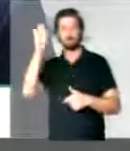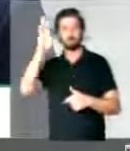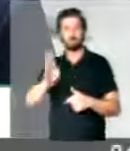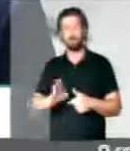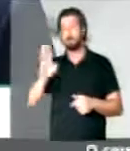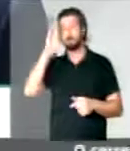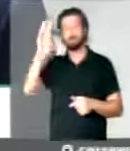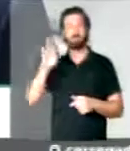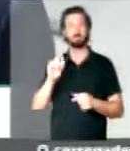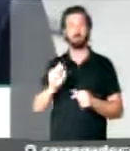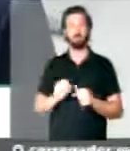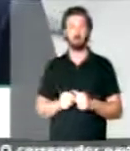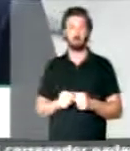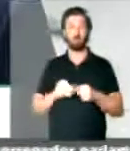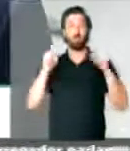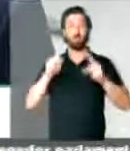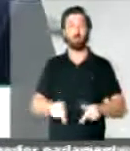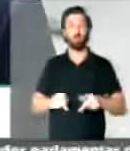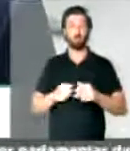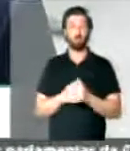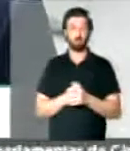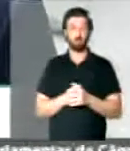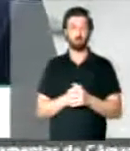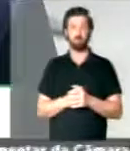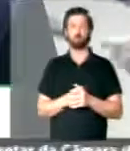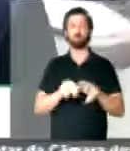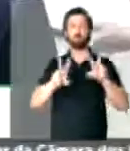e, acima de tudo, do povo brasileiro com relação à